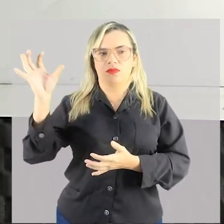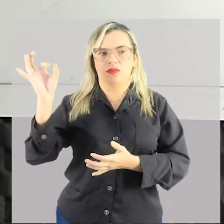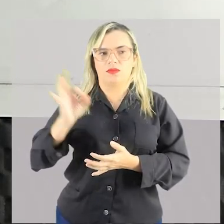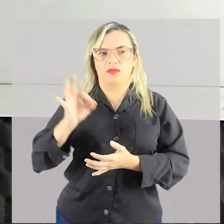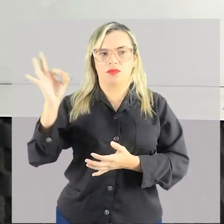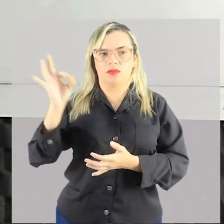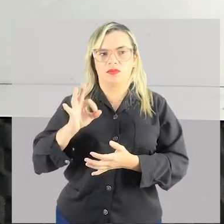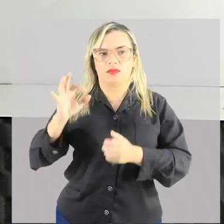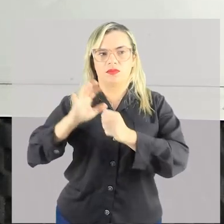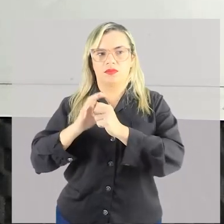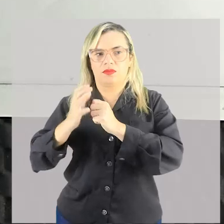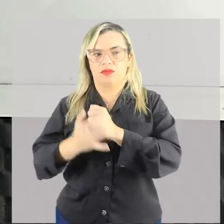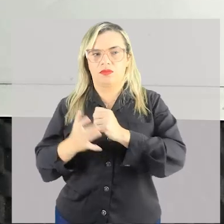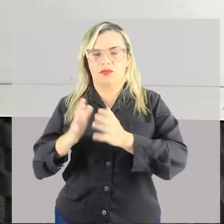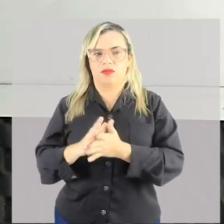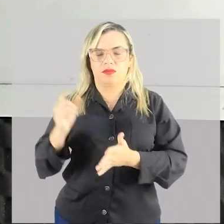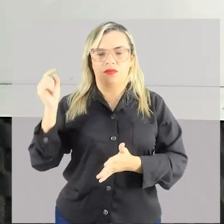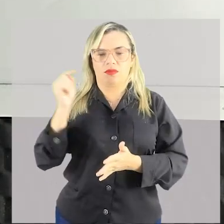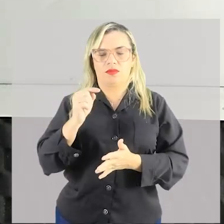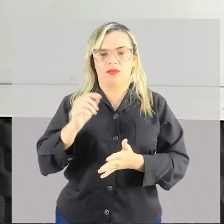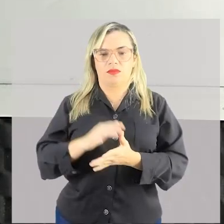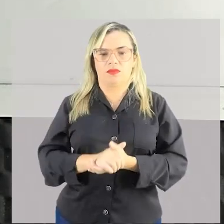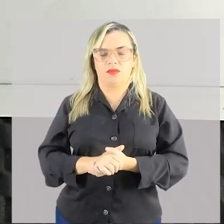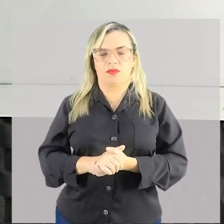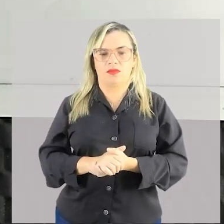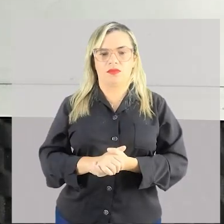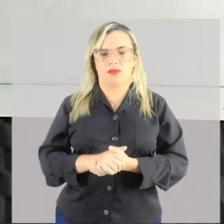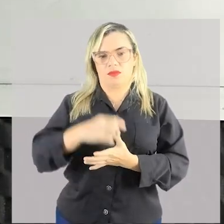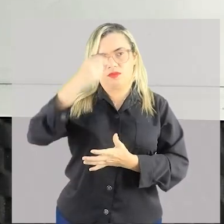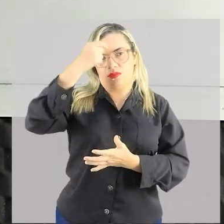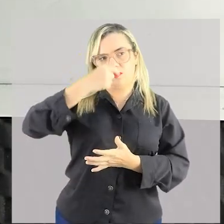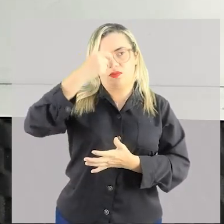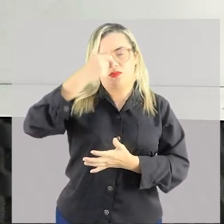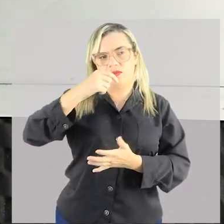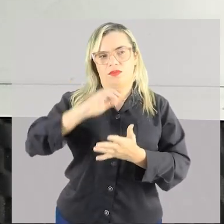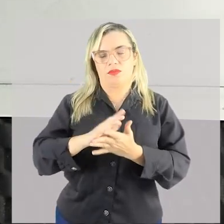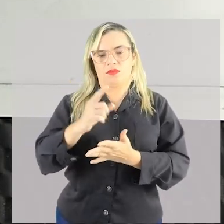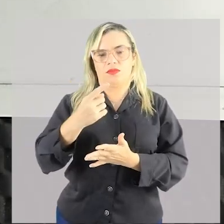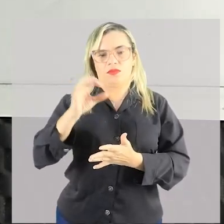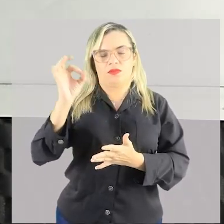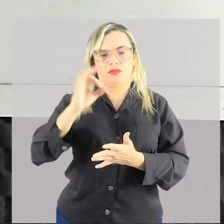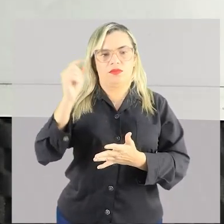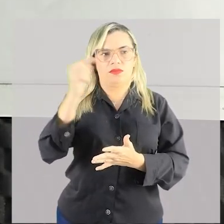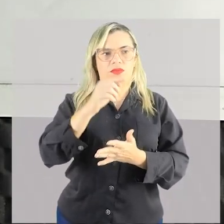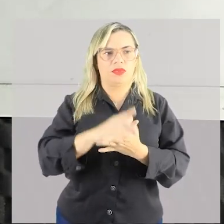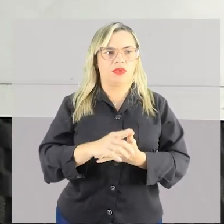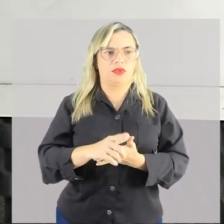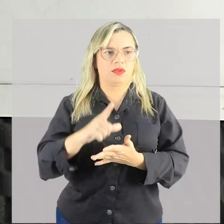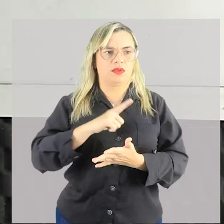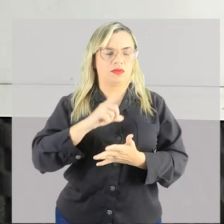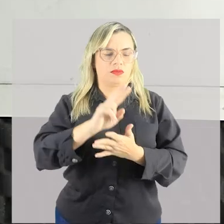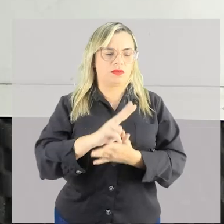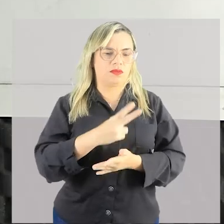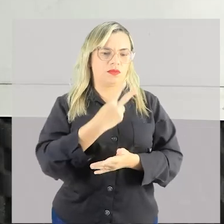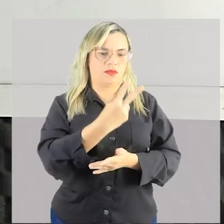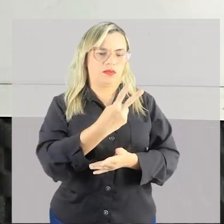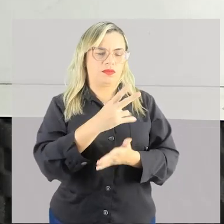5% certo e gripado 3% se aqui tem um aqui só tem